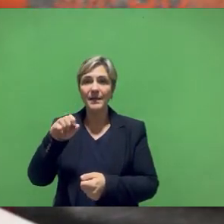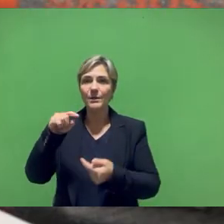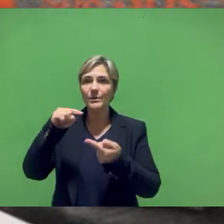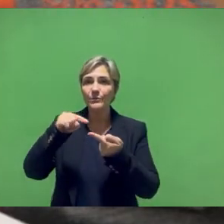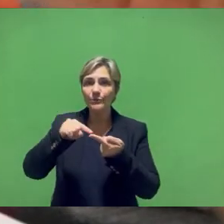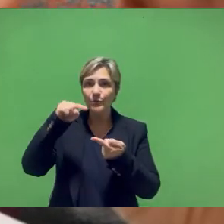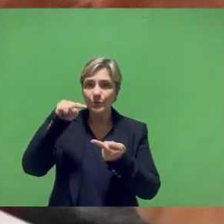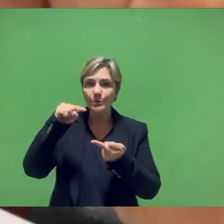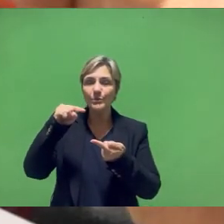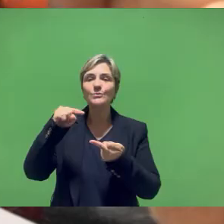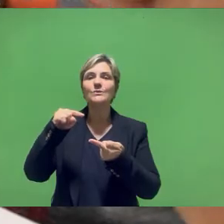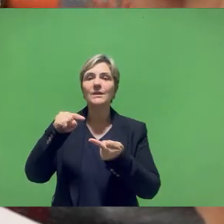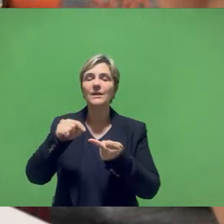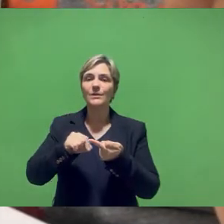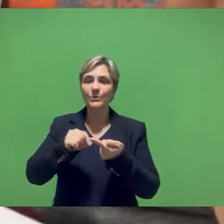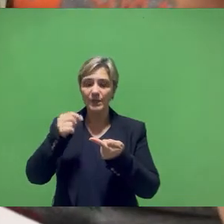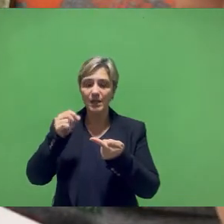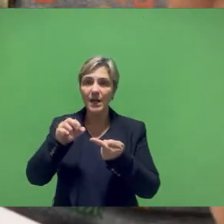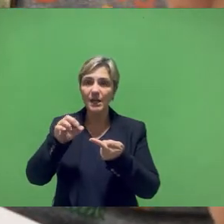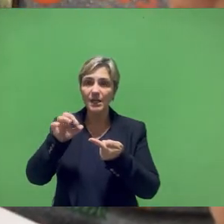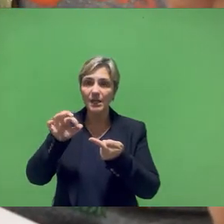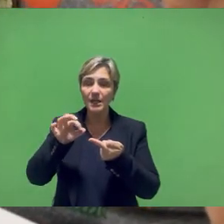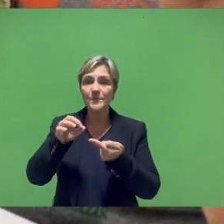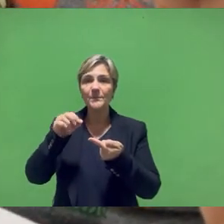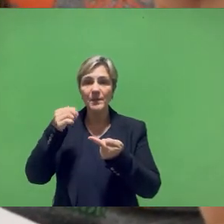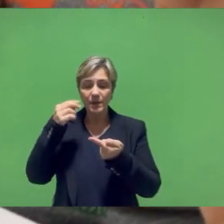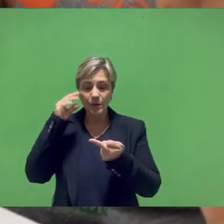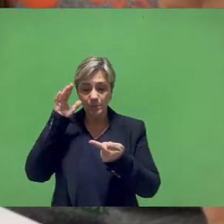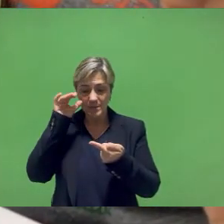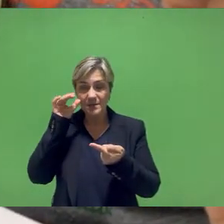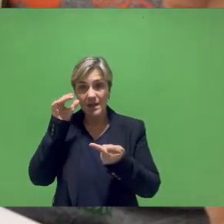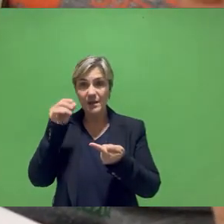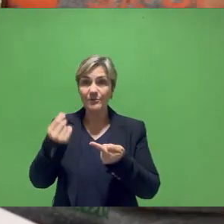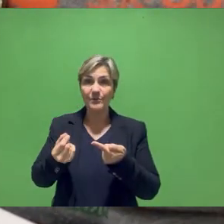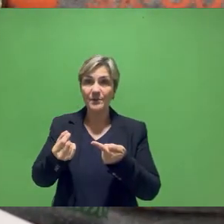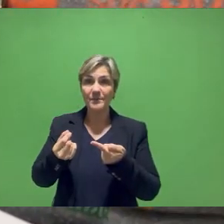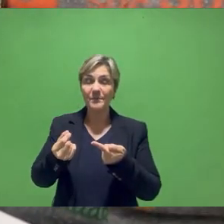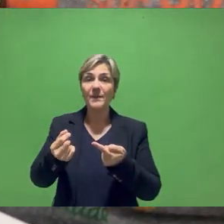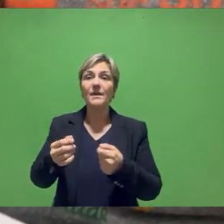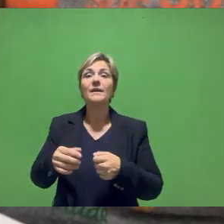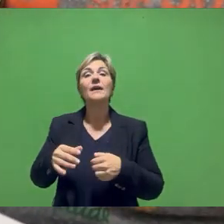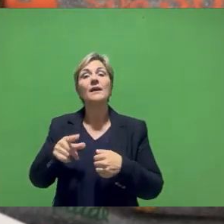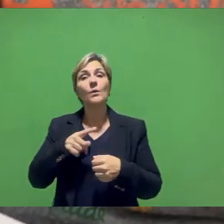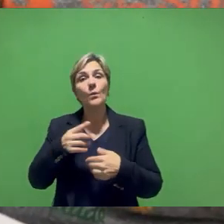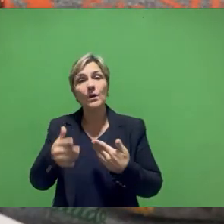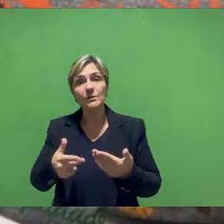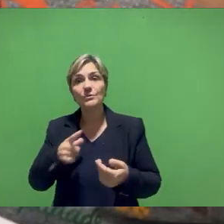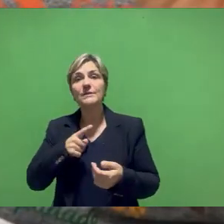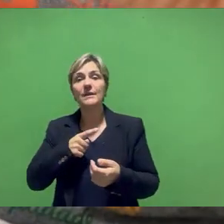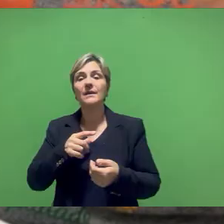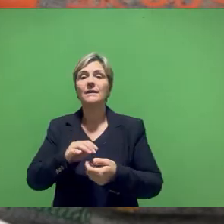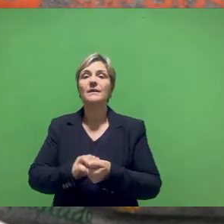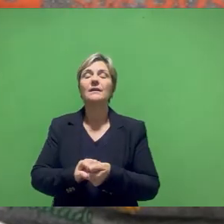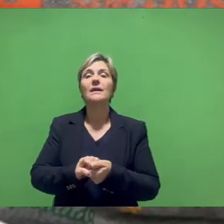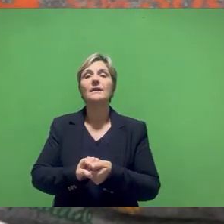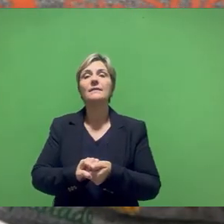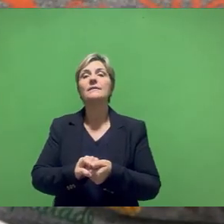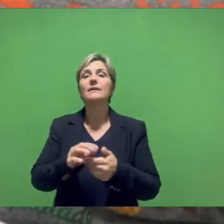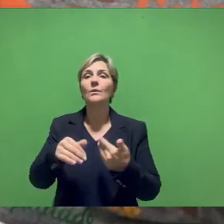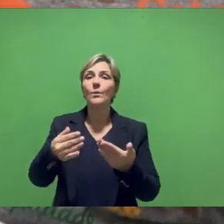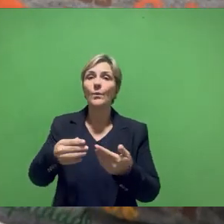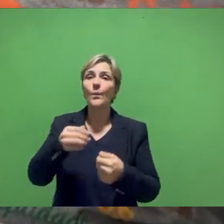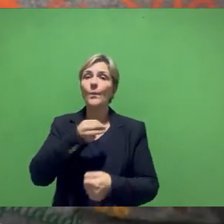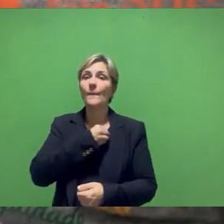na ponta do dedo e mede no aparelho. Também ela é usada quando a pessoa tem esse aparelho. Daí o médico faz, às vezes,